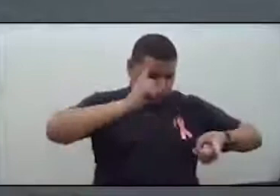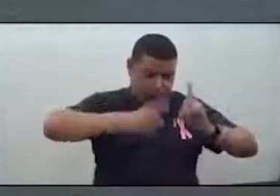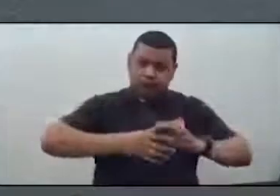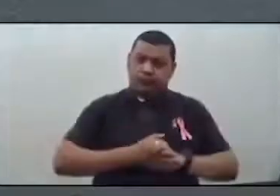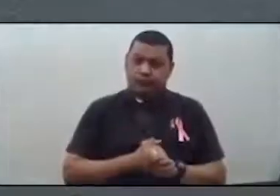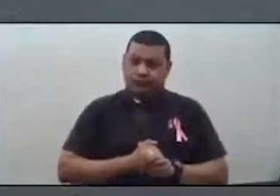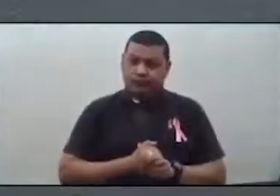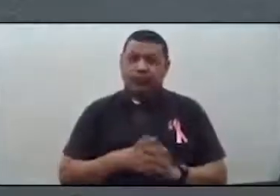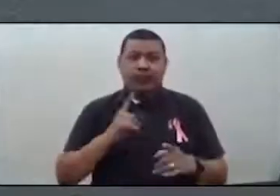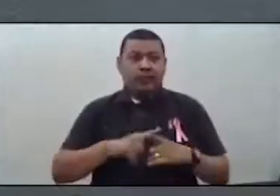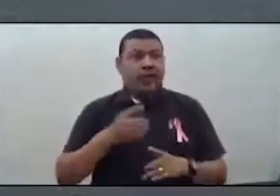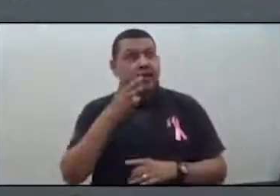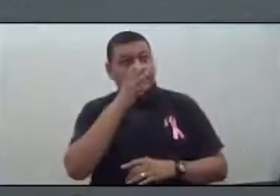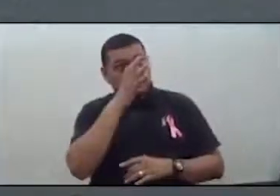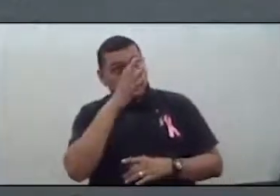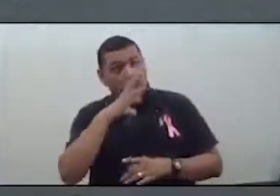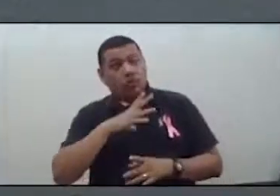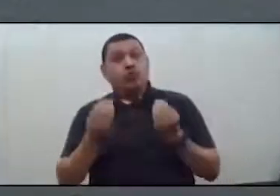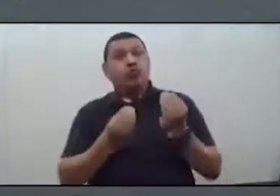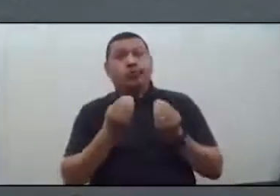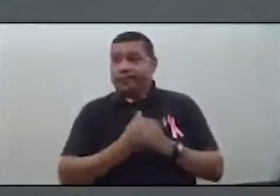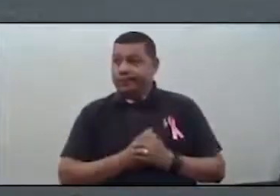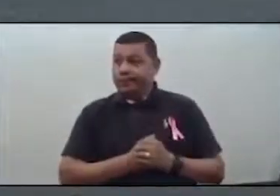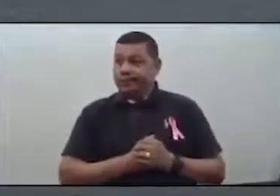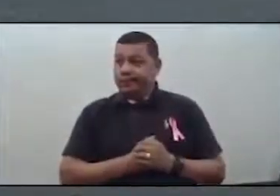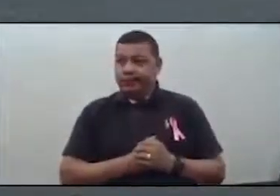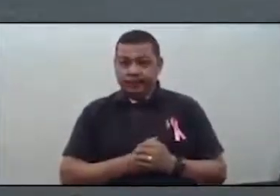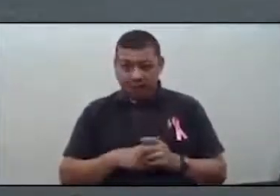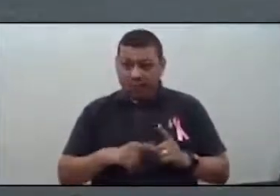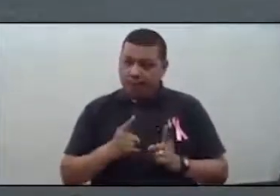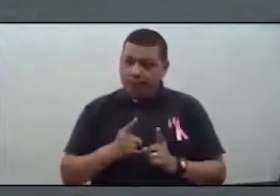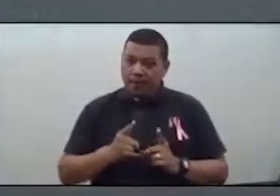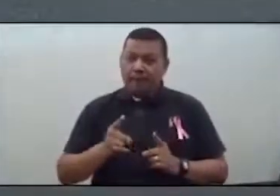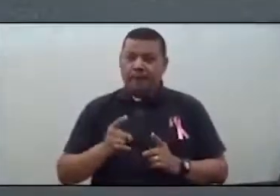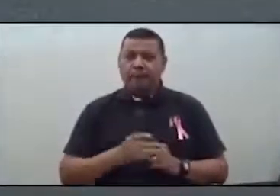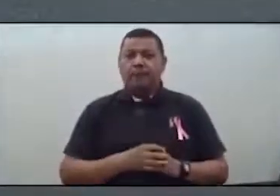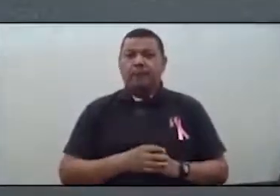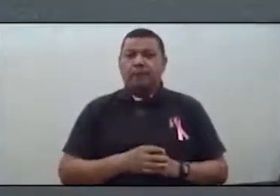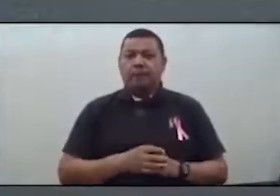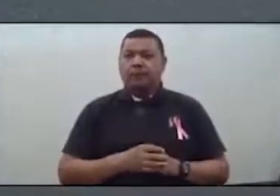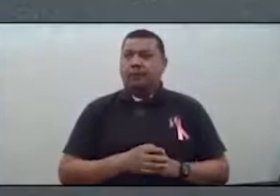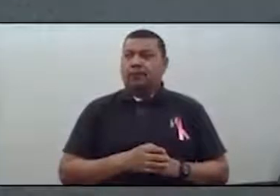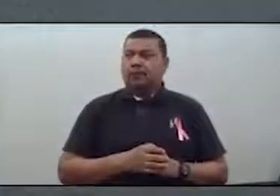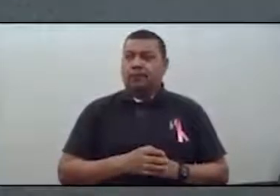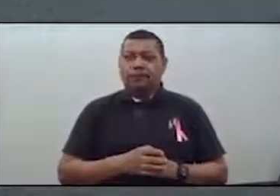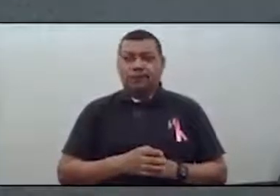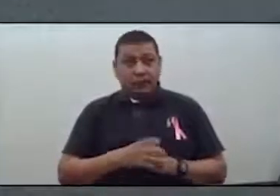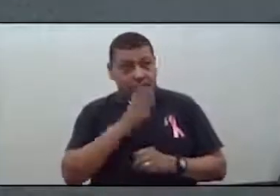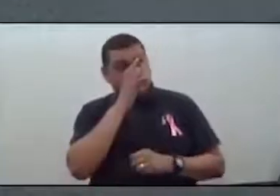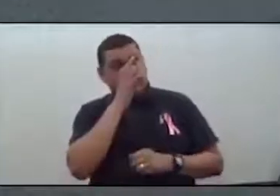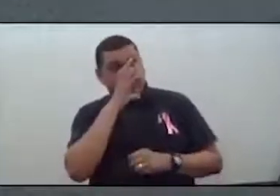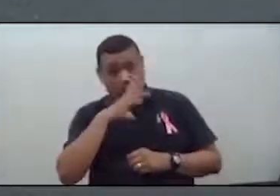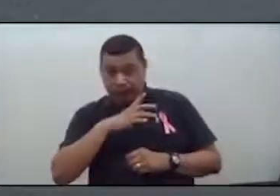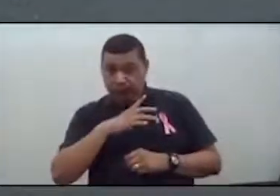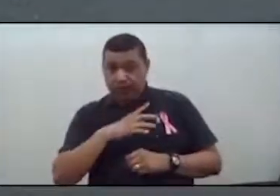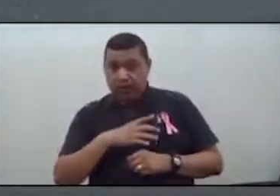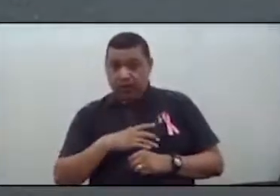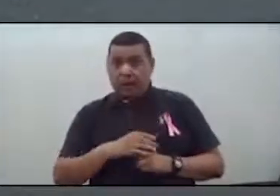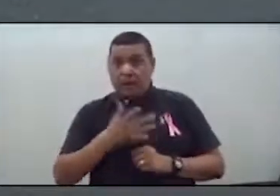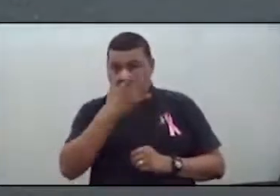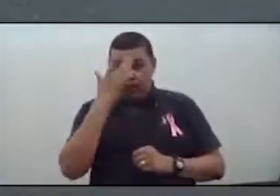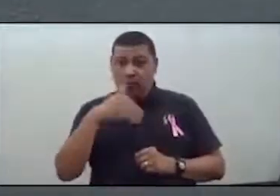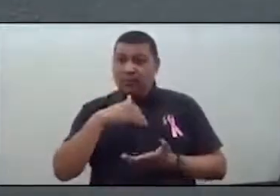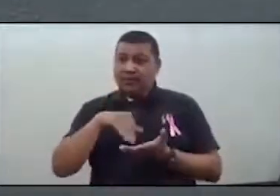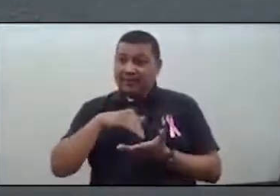para valorizar o evento, mas o Padovani ficou lá das 7h30 até o meio-dia, absorvendo todo aquele conhecimento, que na